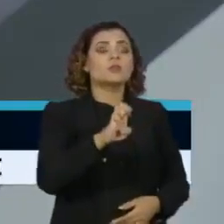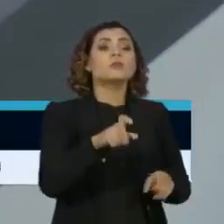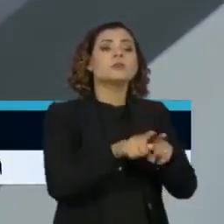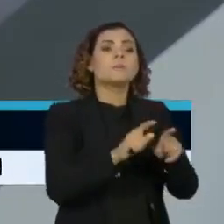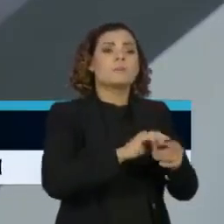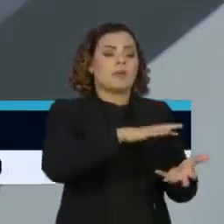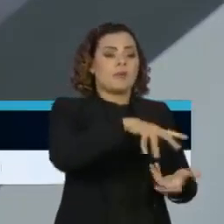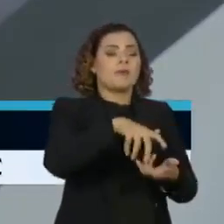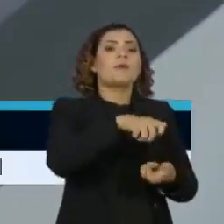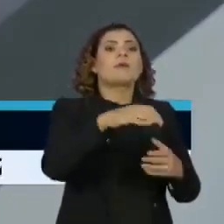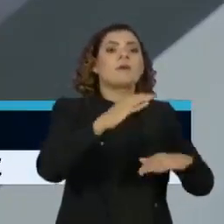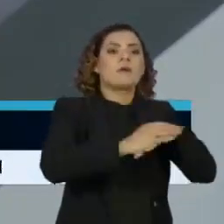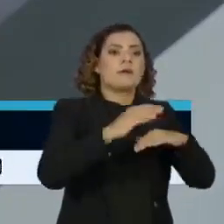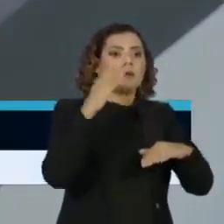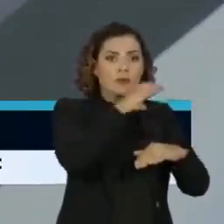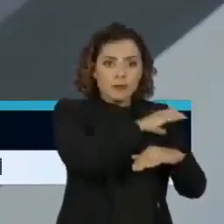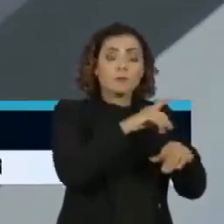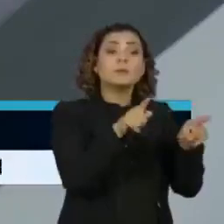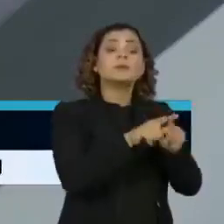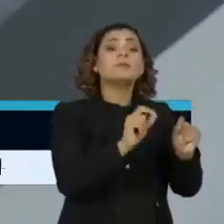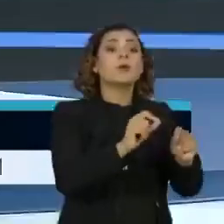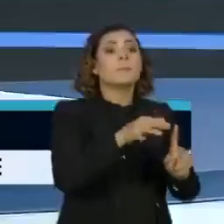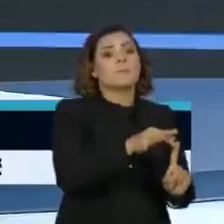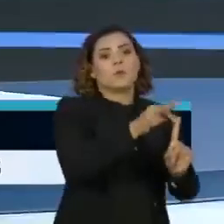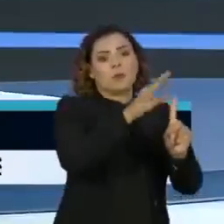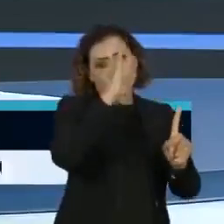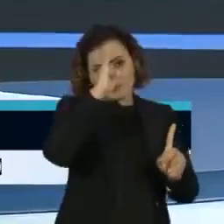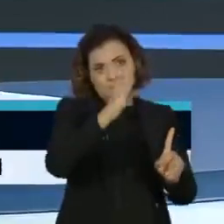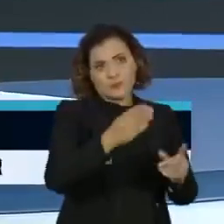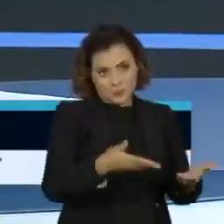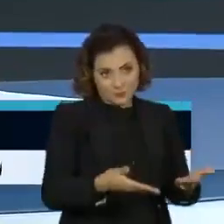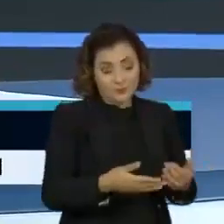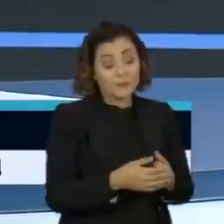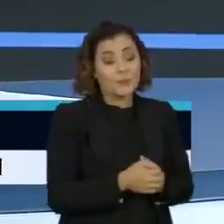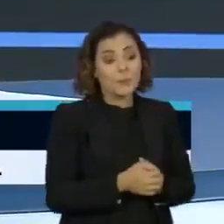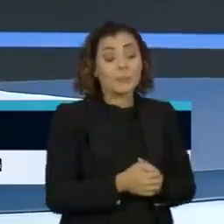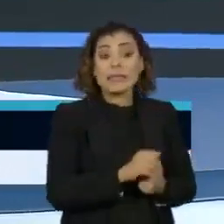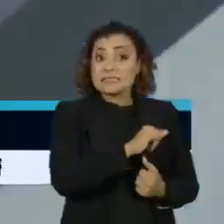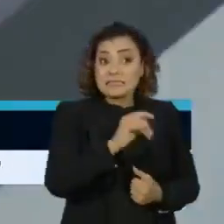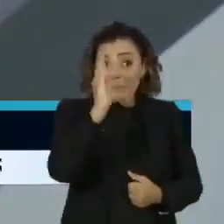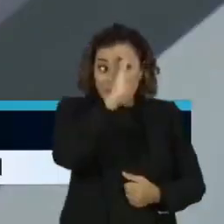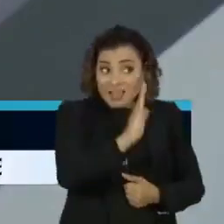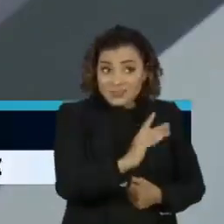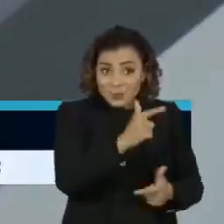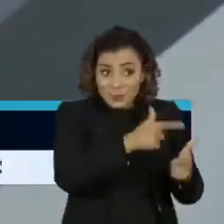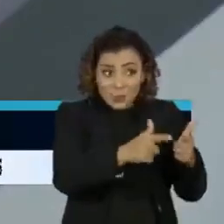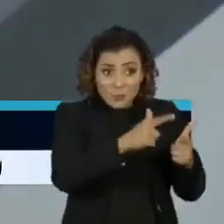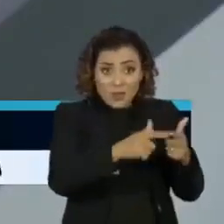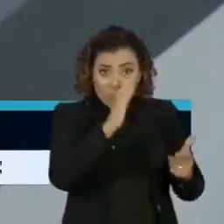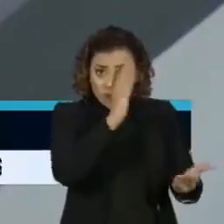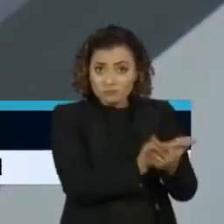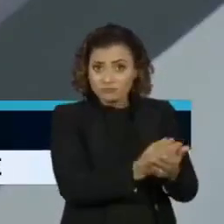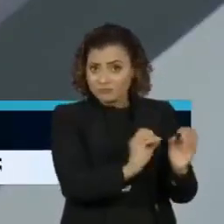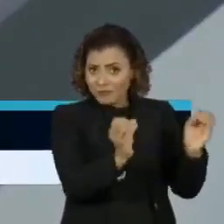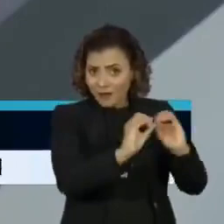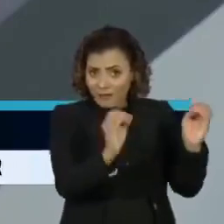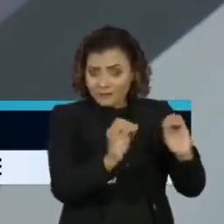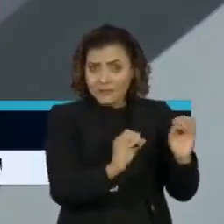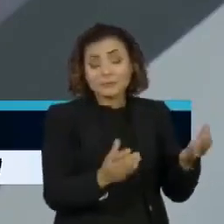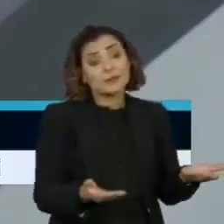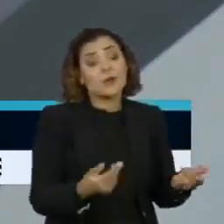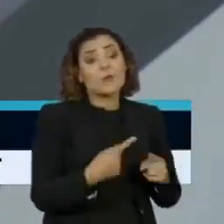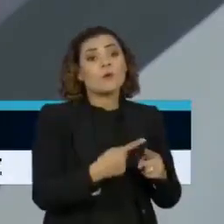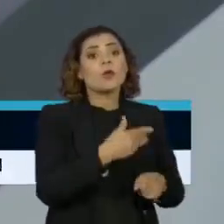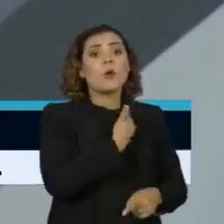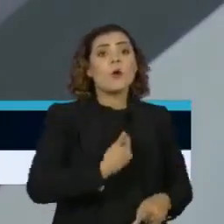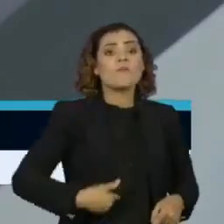aquecimento global, mudança climática é a prioridade número um. Então, se o Brasil continuar com esse problema de credibilidade, né, porque o